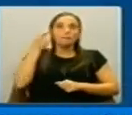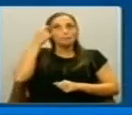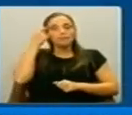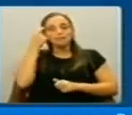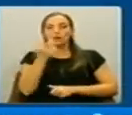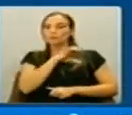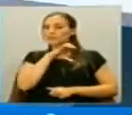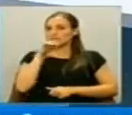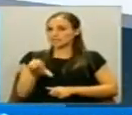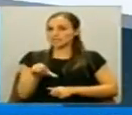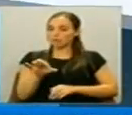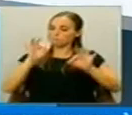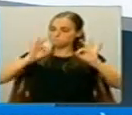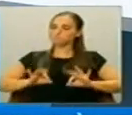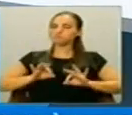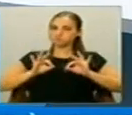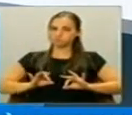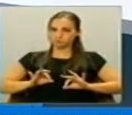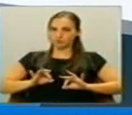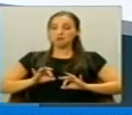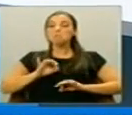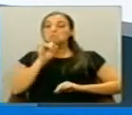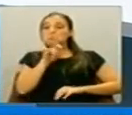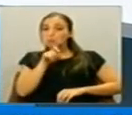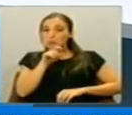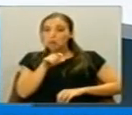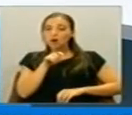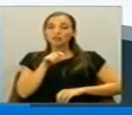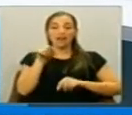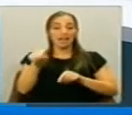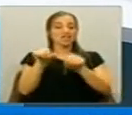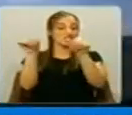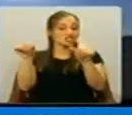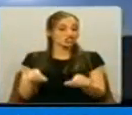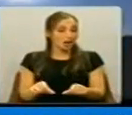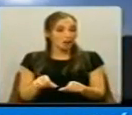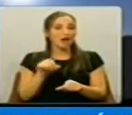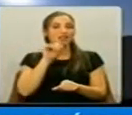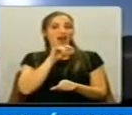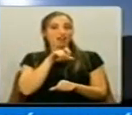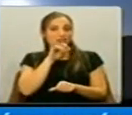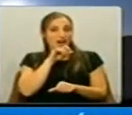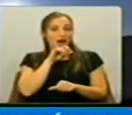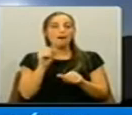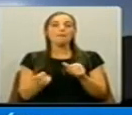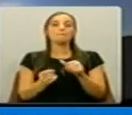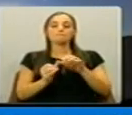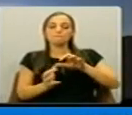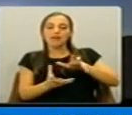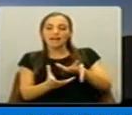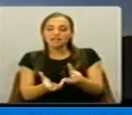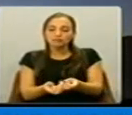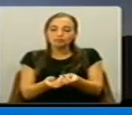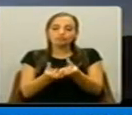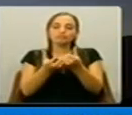cientificamente poderosa, que, se calhar, nestes sistemas estelares também temos planetas a serem criados com alguma